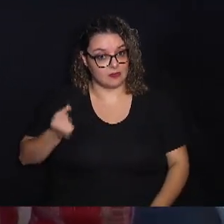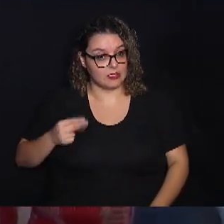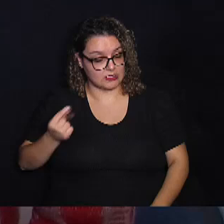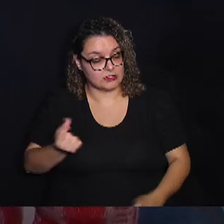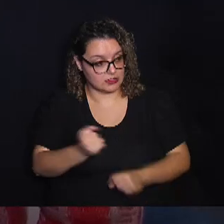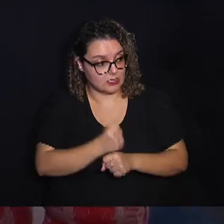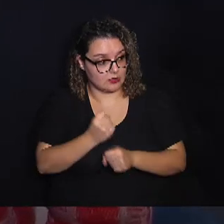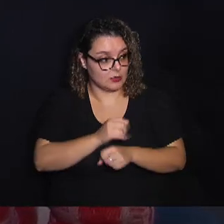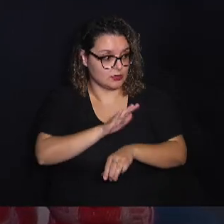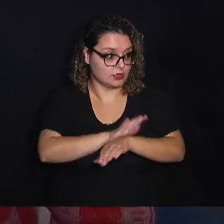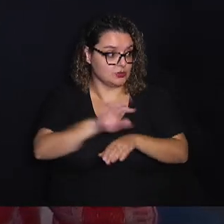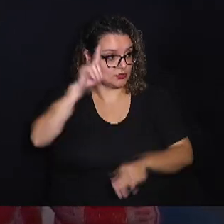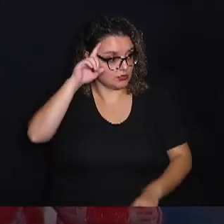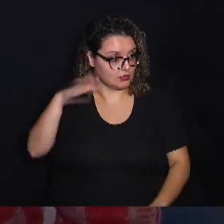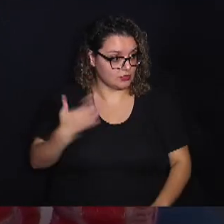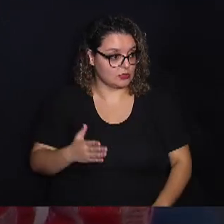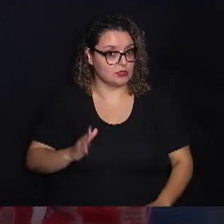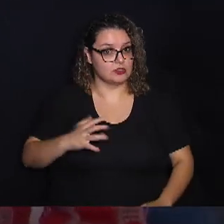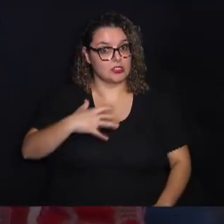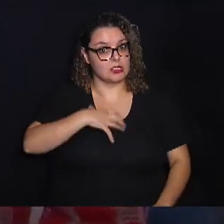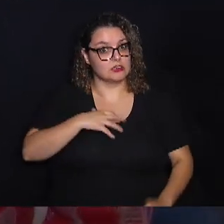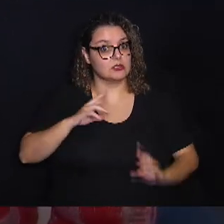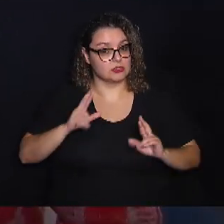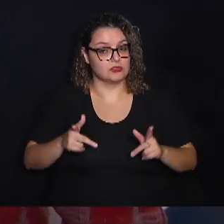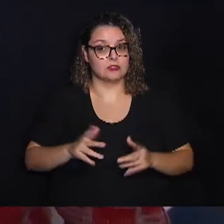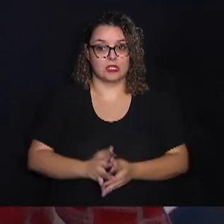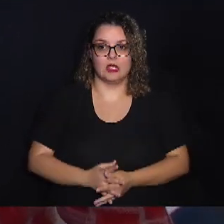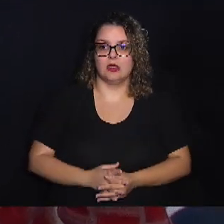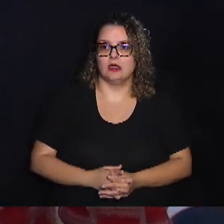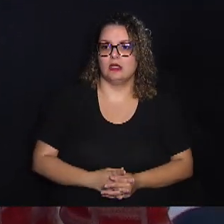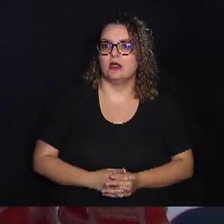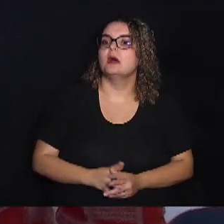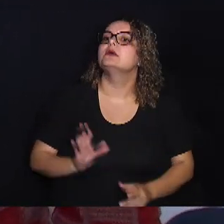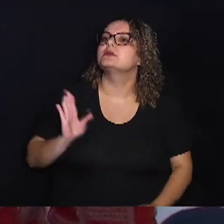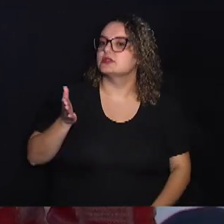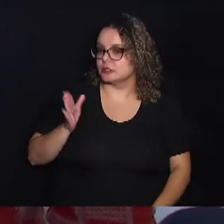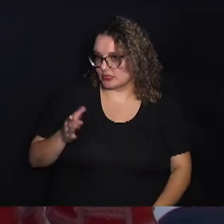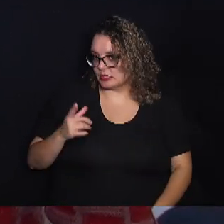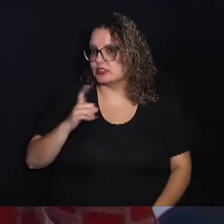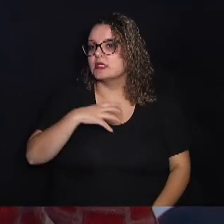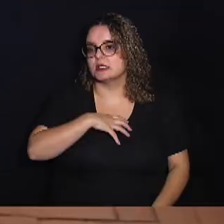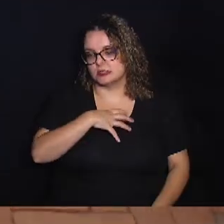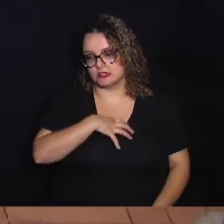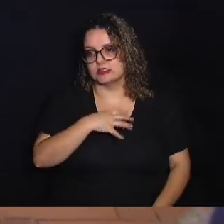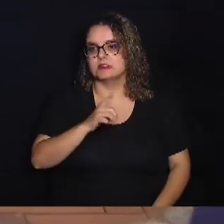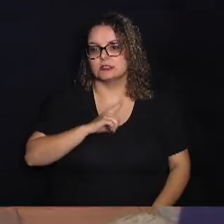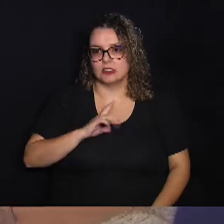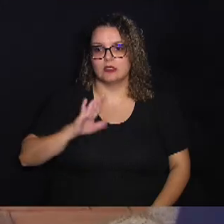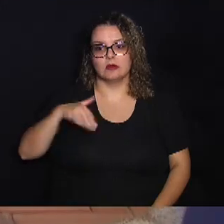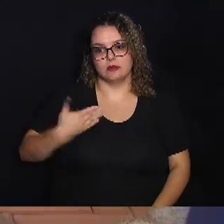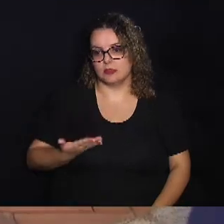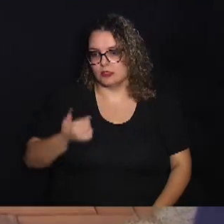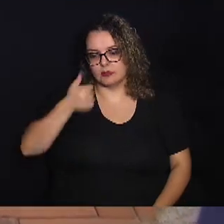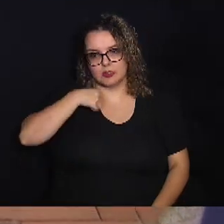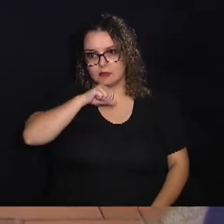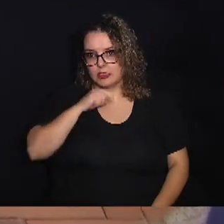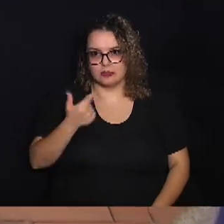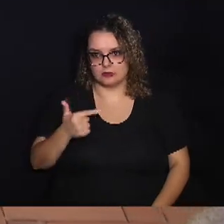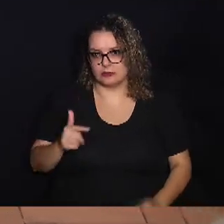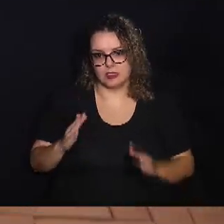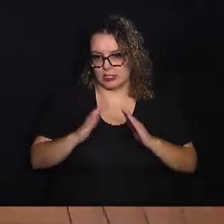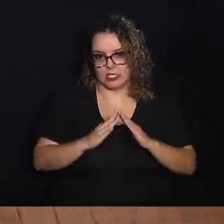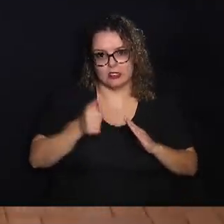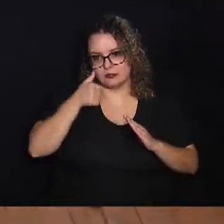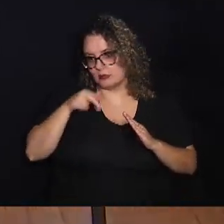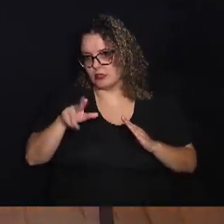e te ajuda no dia a dia? Você já sentiu alguma diferença? Já. Até quando minha mãe não tá em casa, tipo, minha irmã não tá